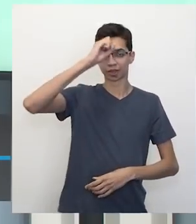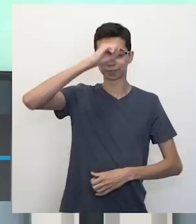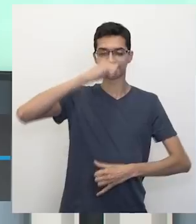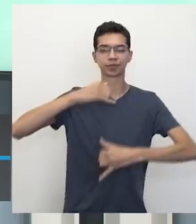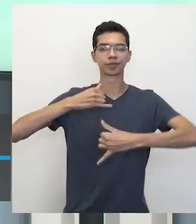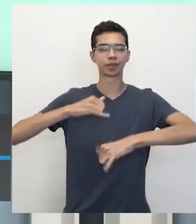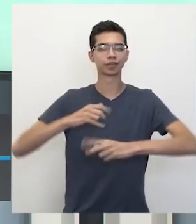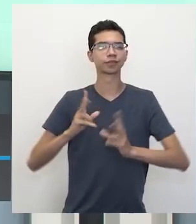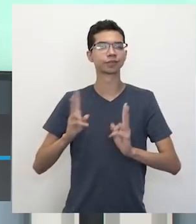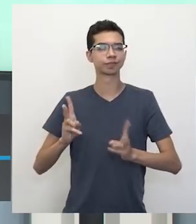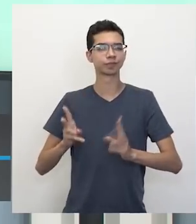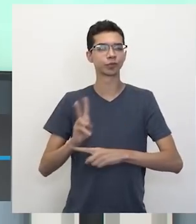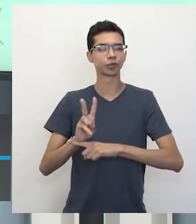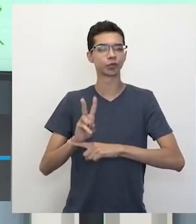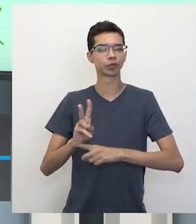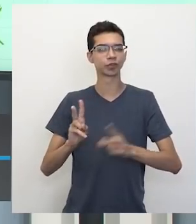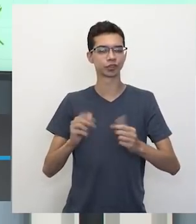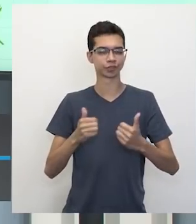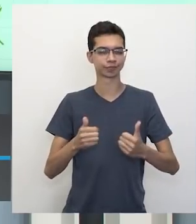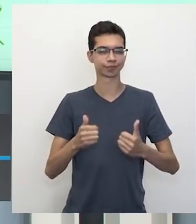sistema.